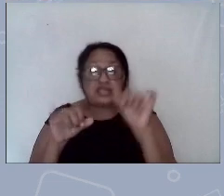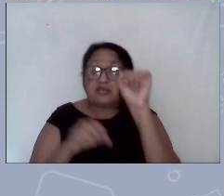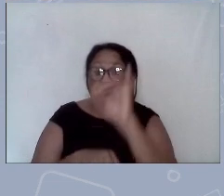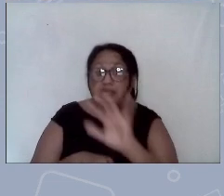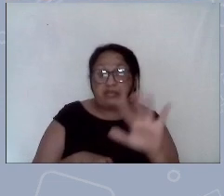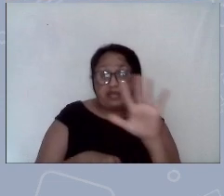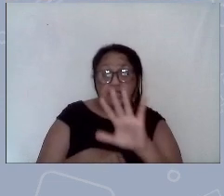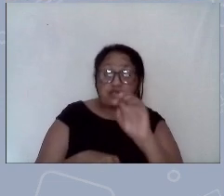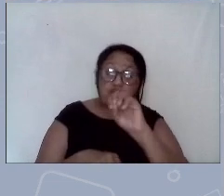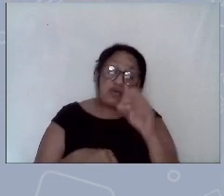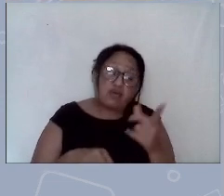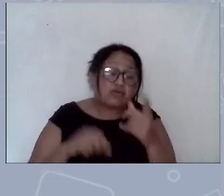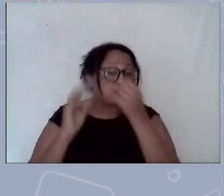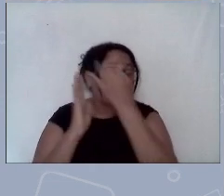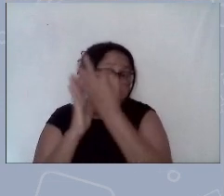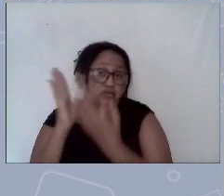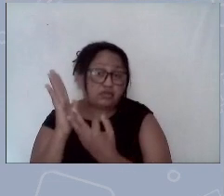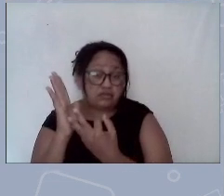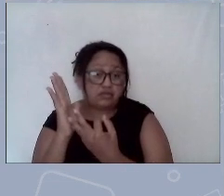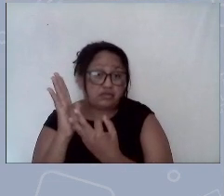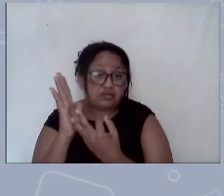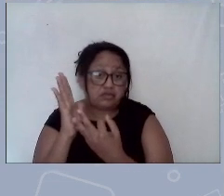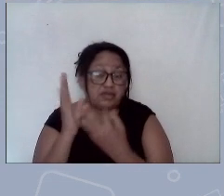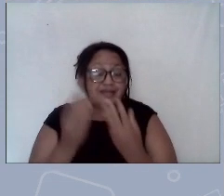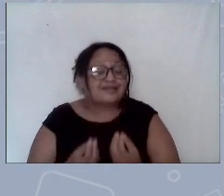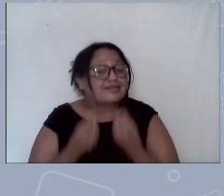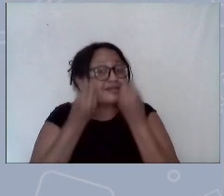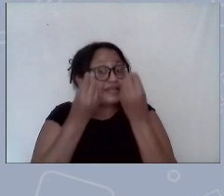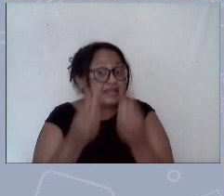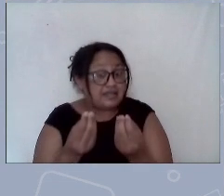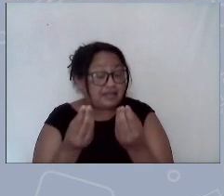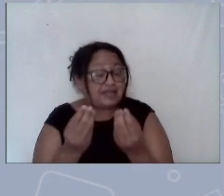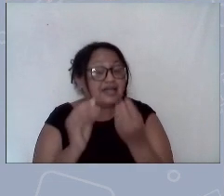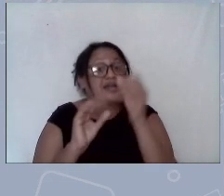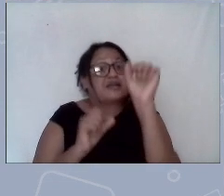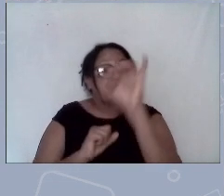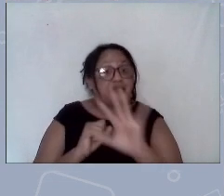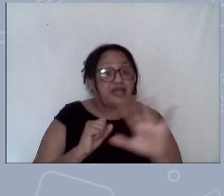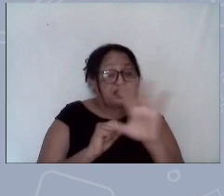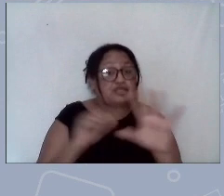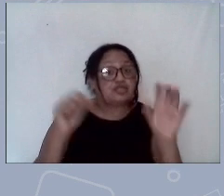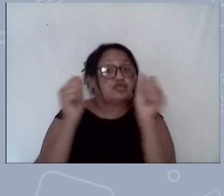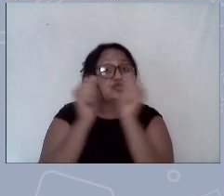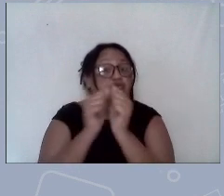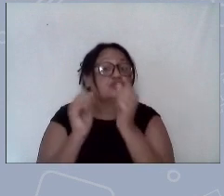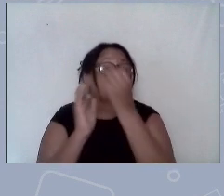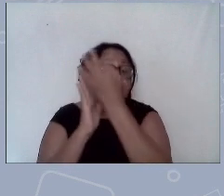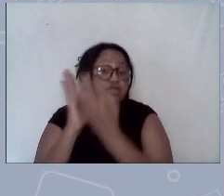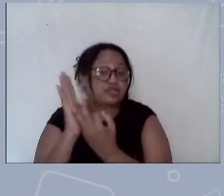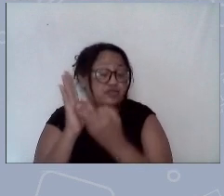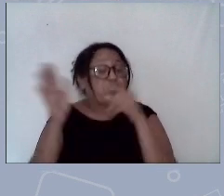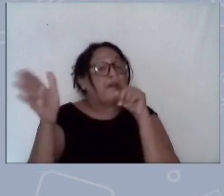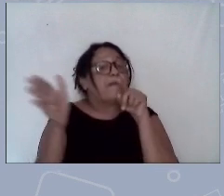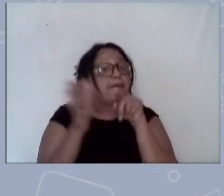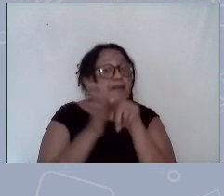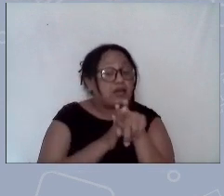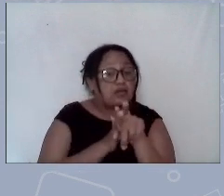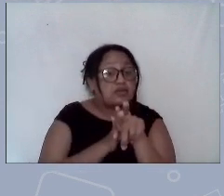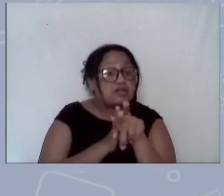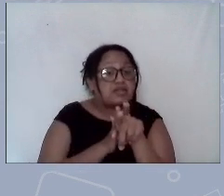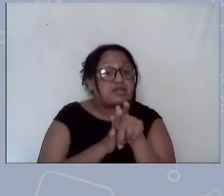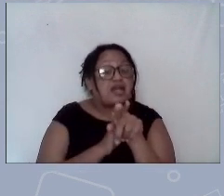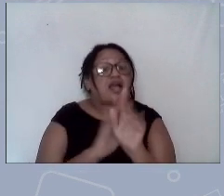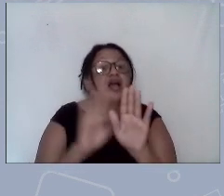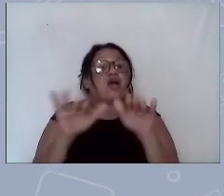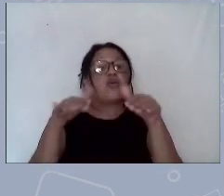seja o texto dada a imagem e o texto a gente vai então perguntar a forma de